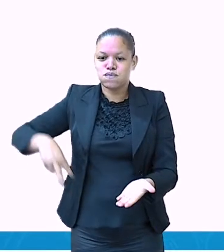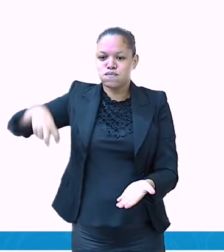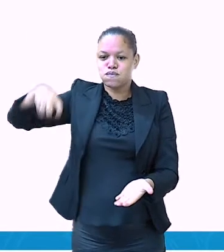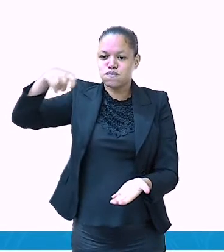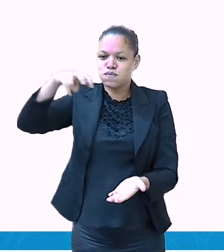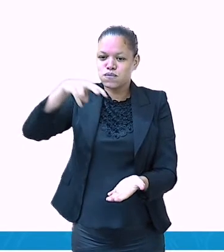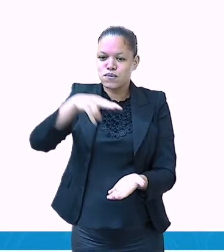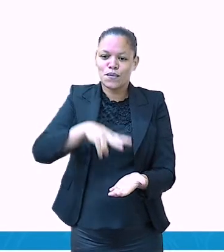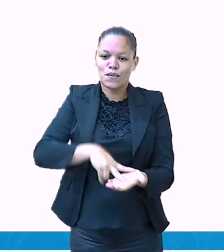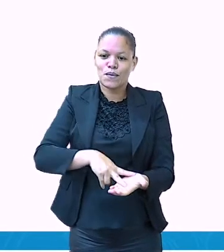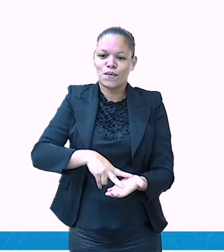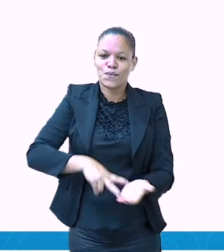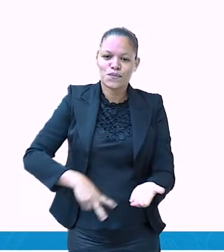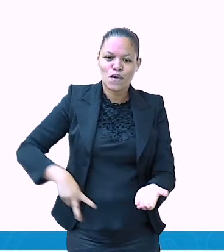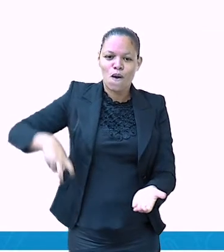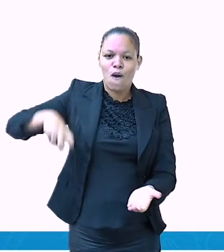forte.